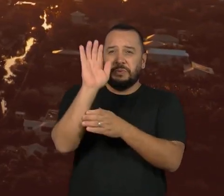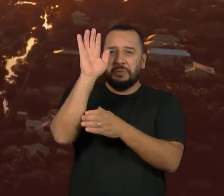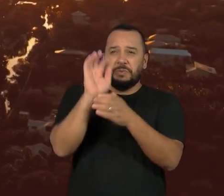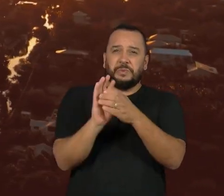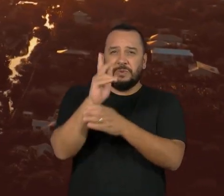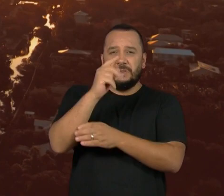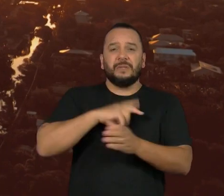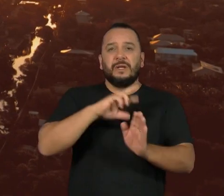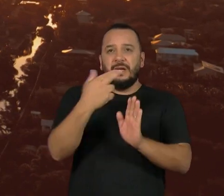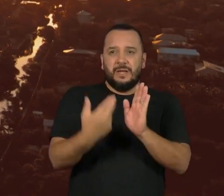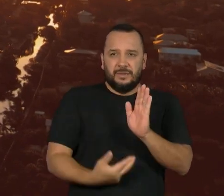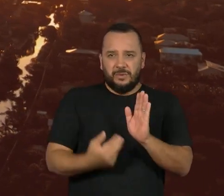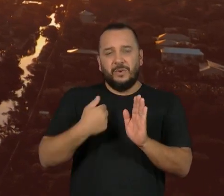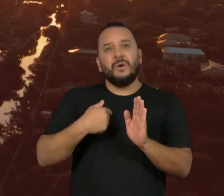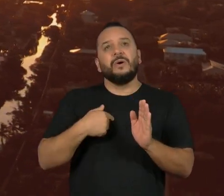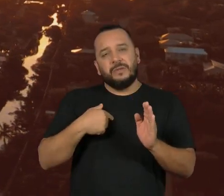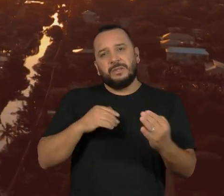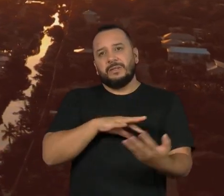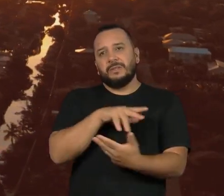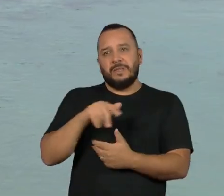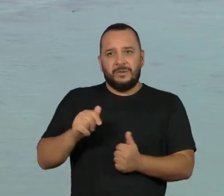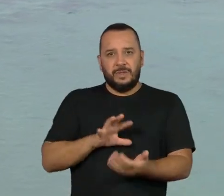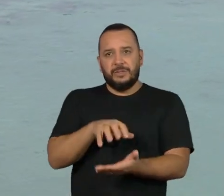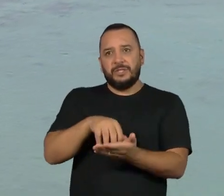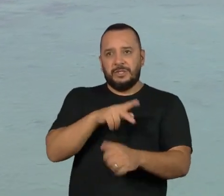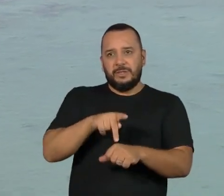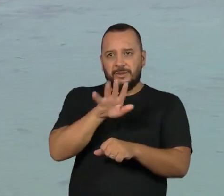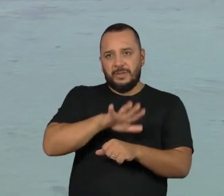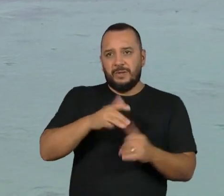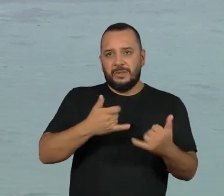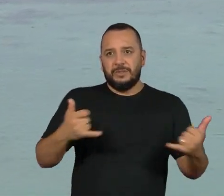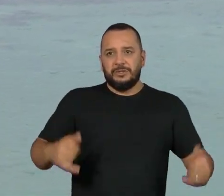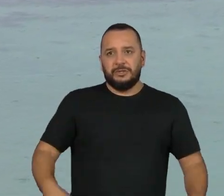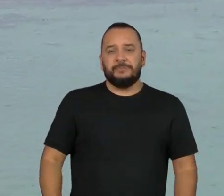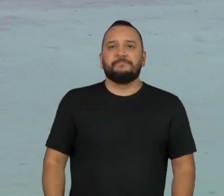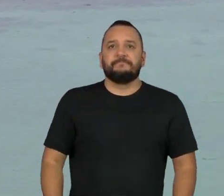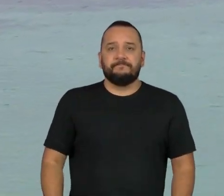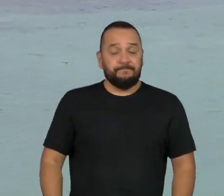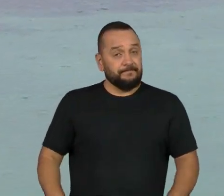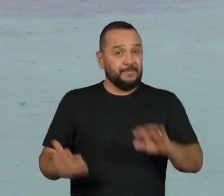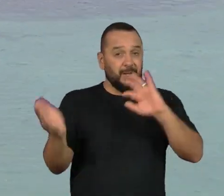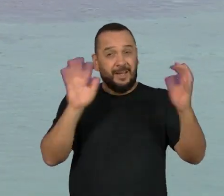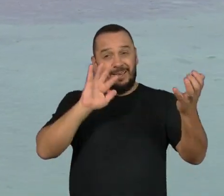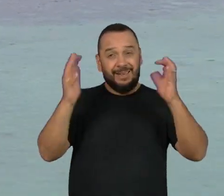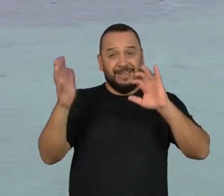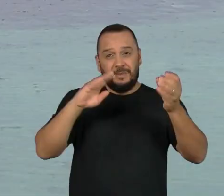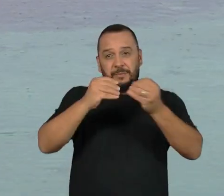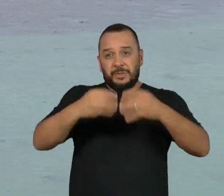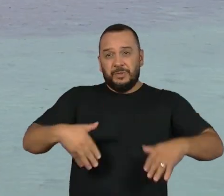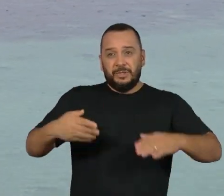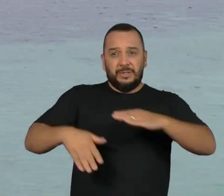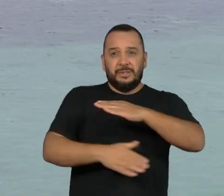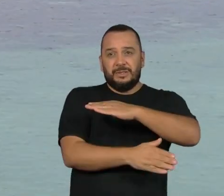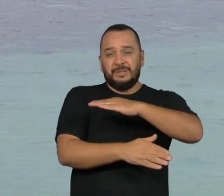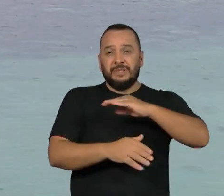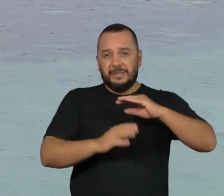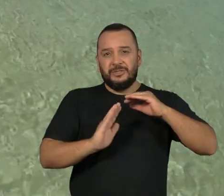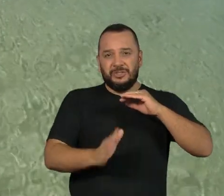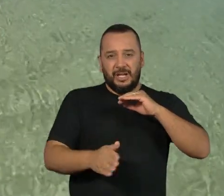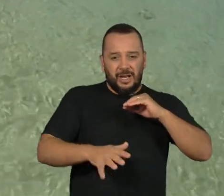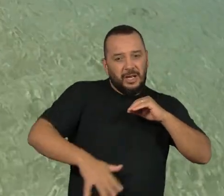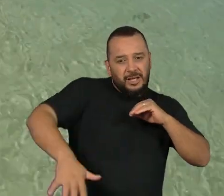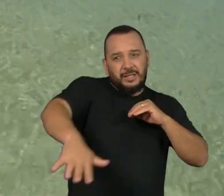Agência Internacional de Energia. A crise climática ameaça a biodiversidade marinha no